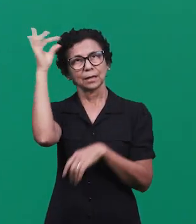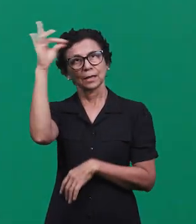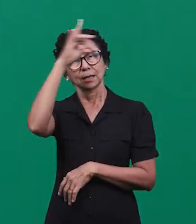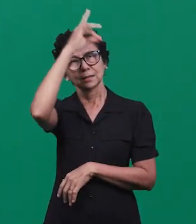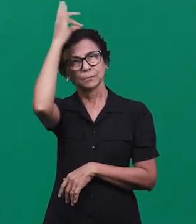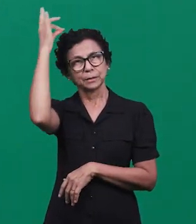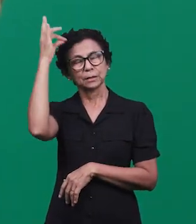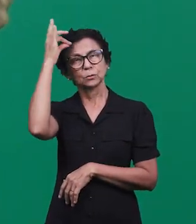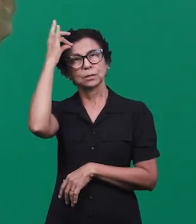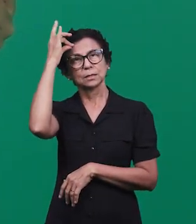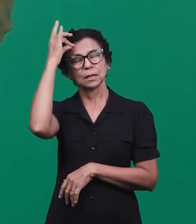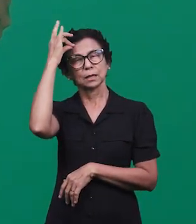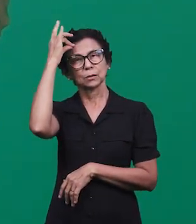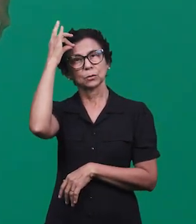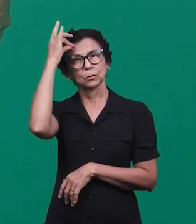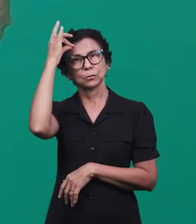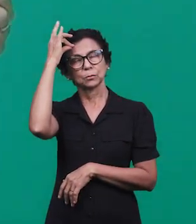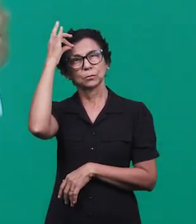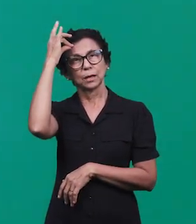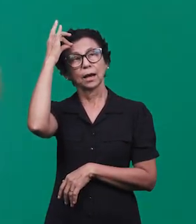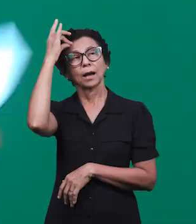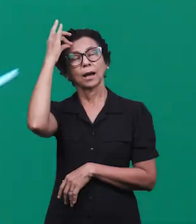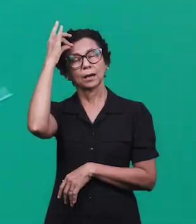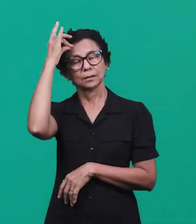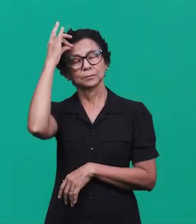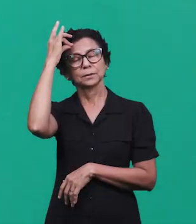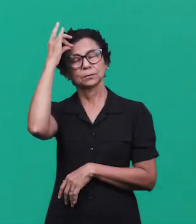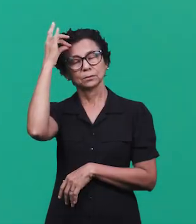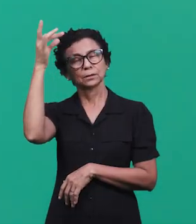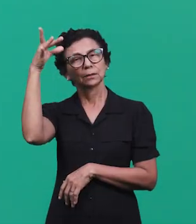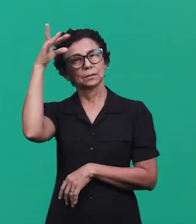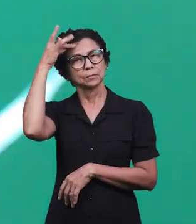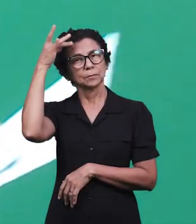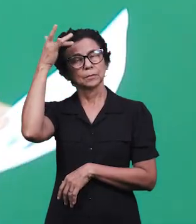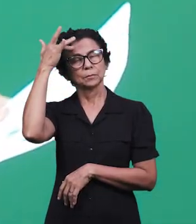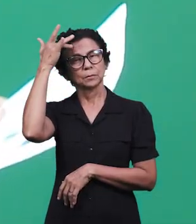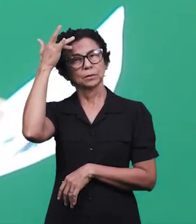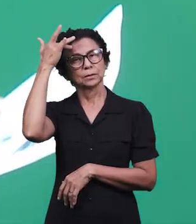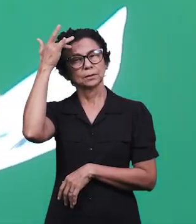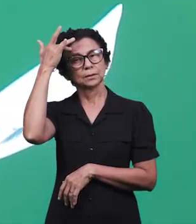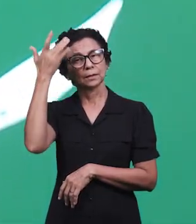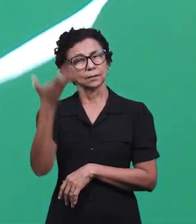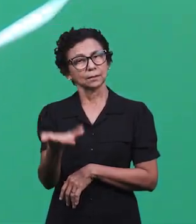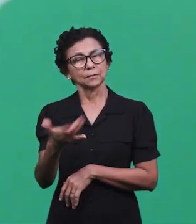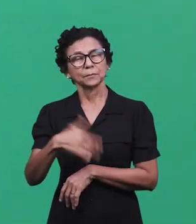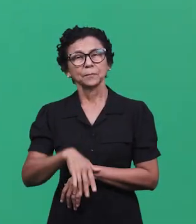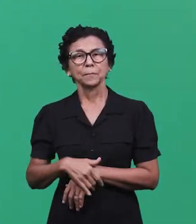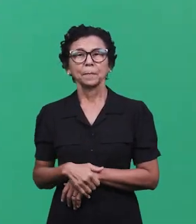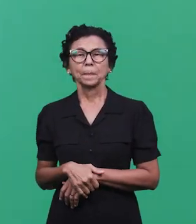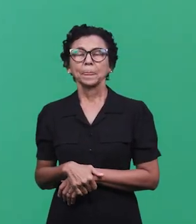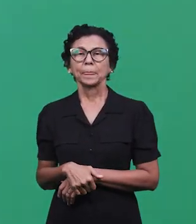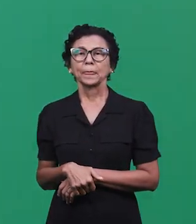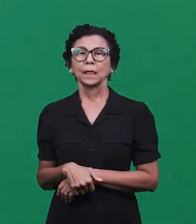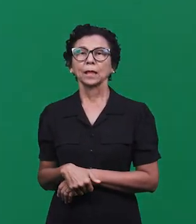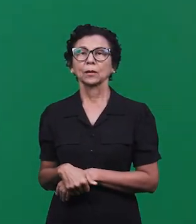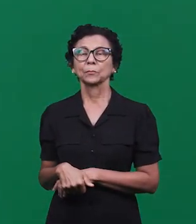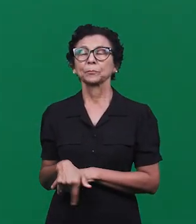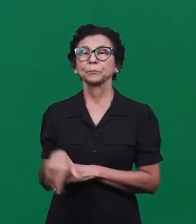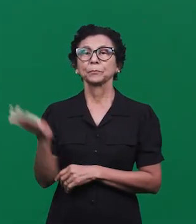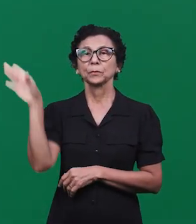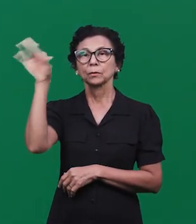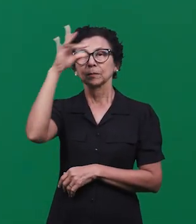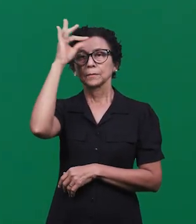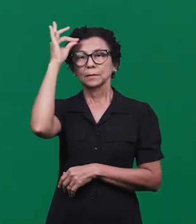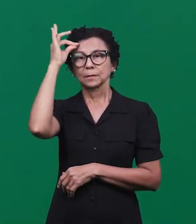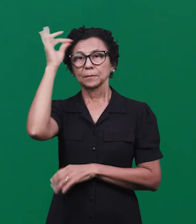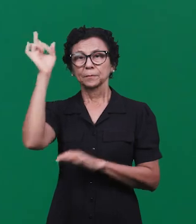Santo. Né? Quais palavras? Esse é do Espírito Santo, está nesse outro slide aqui. Né, que fala que o Espírito Santo é o que